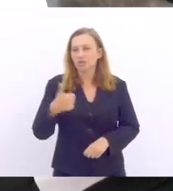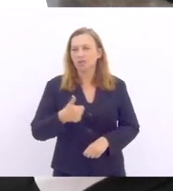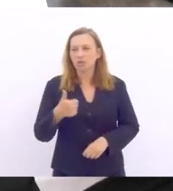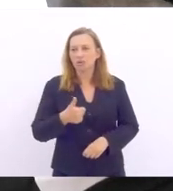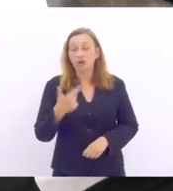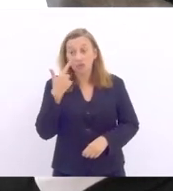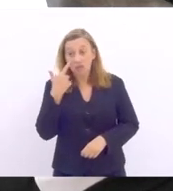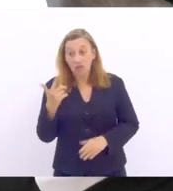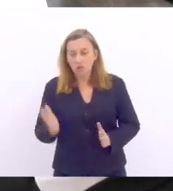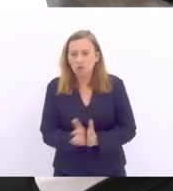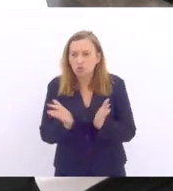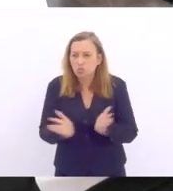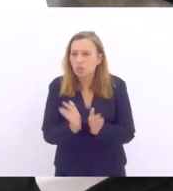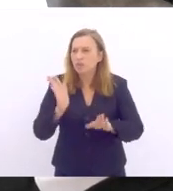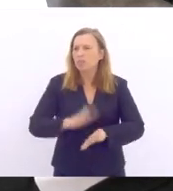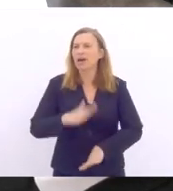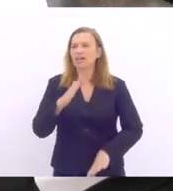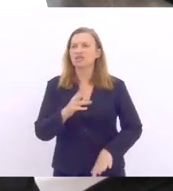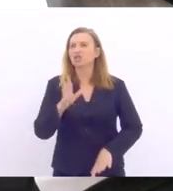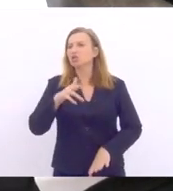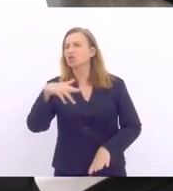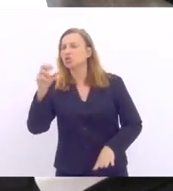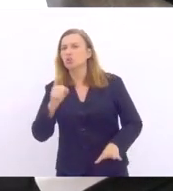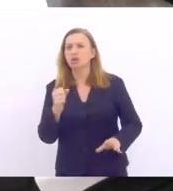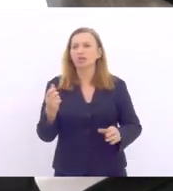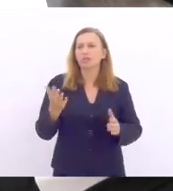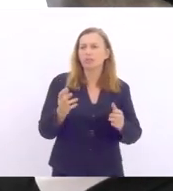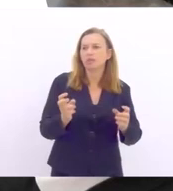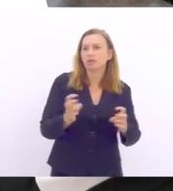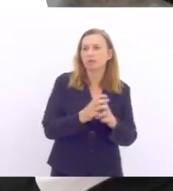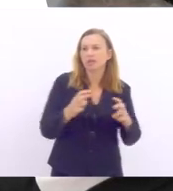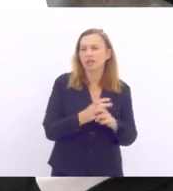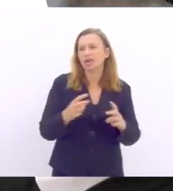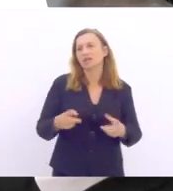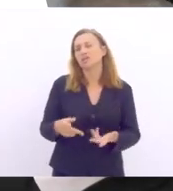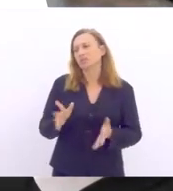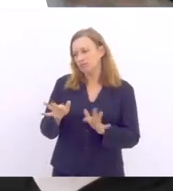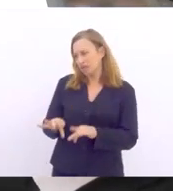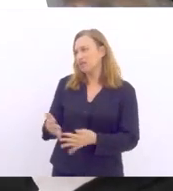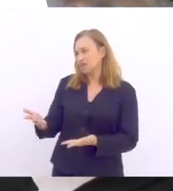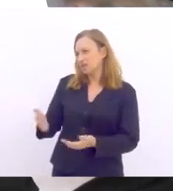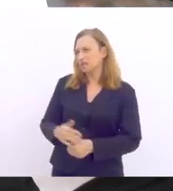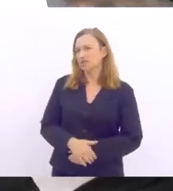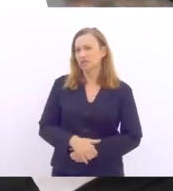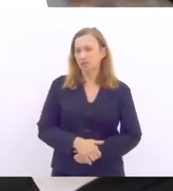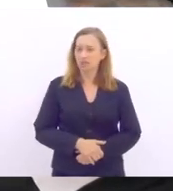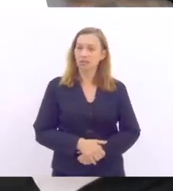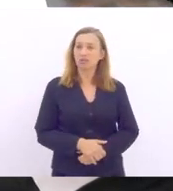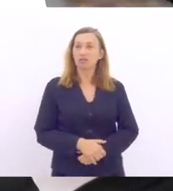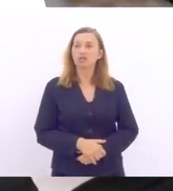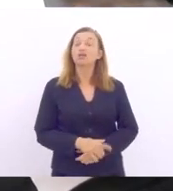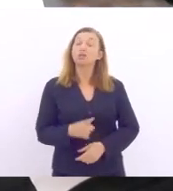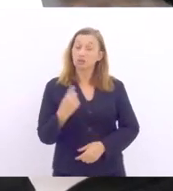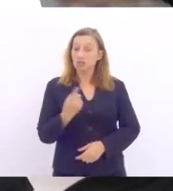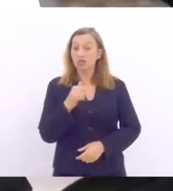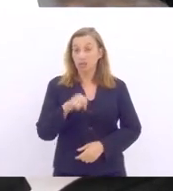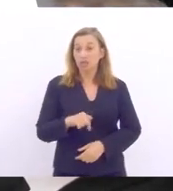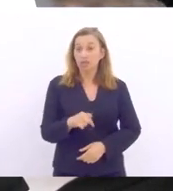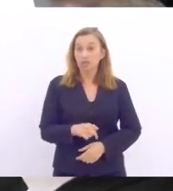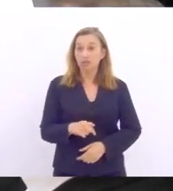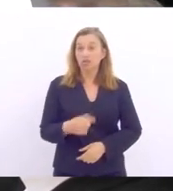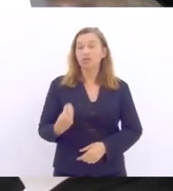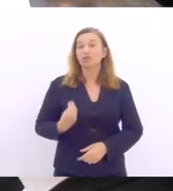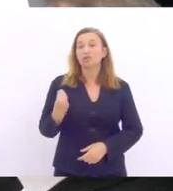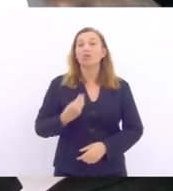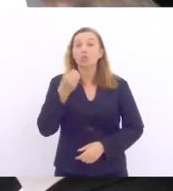os pobres. Os mais pobres nunca brigaram. Companheiro, tenta arrematar. Eu vou arrematar só porque nós aqui estamos vivendo